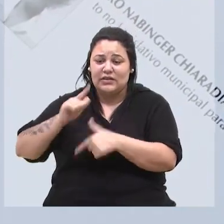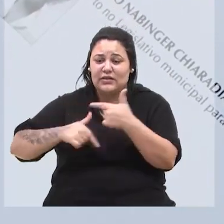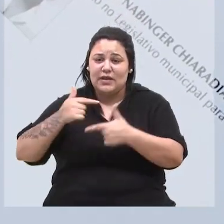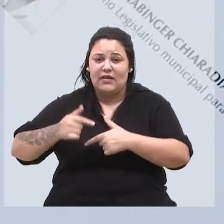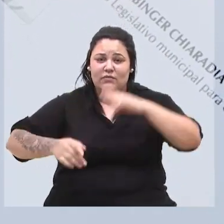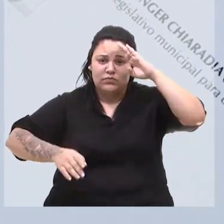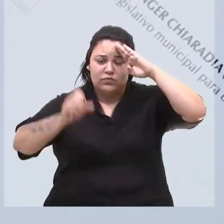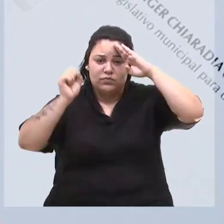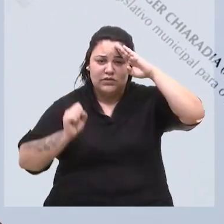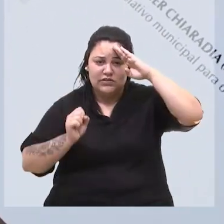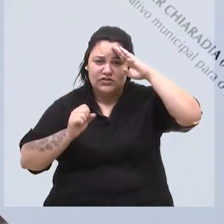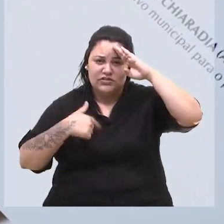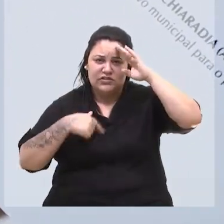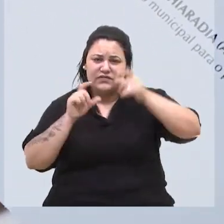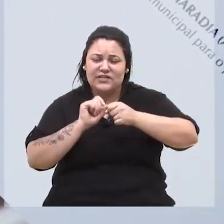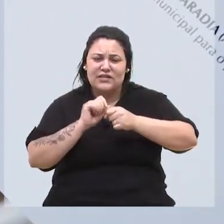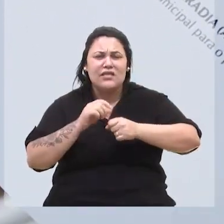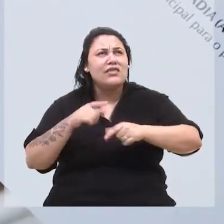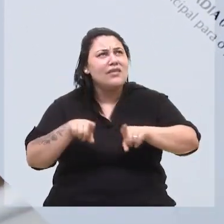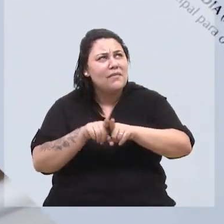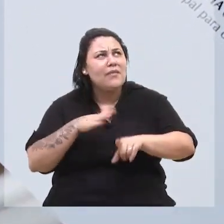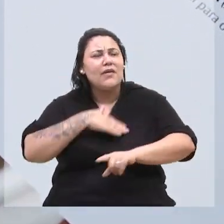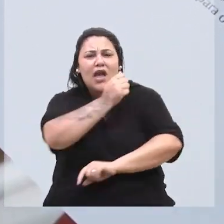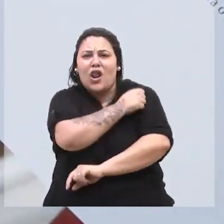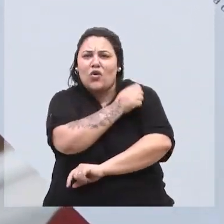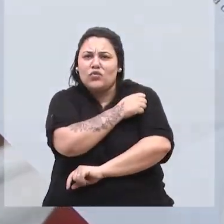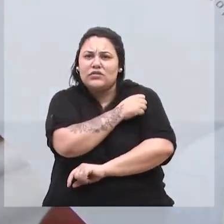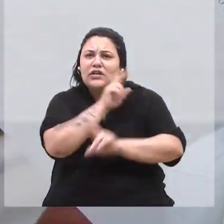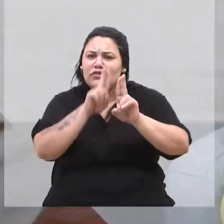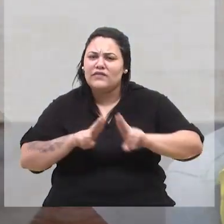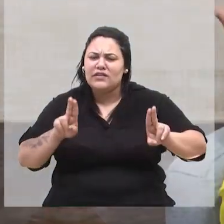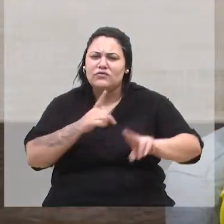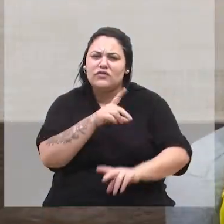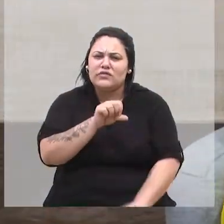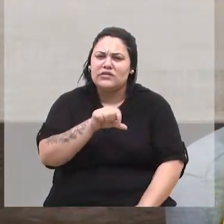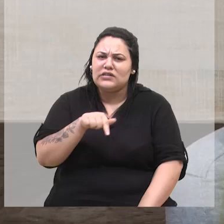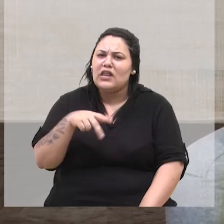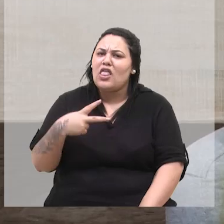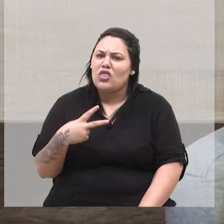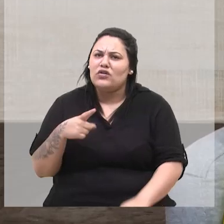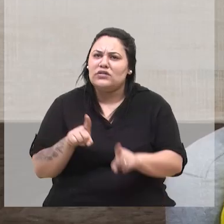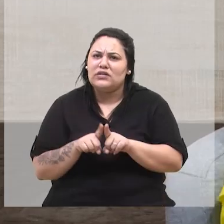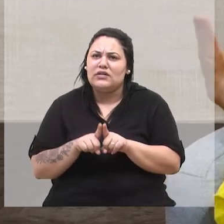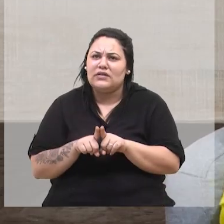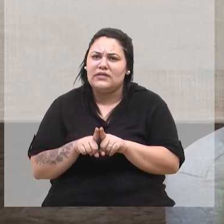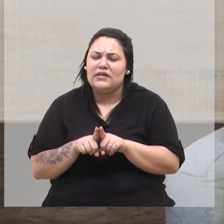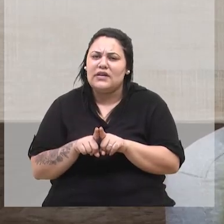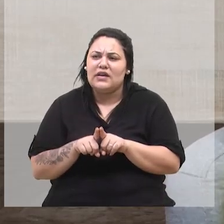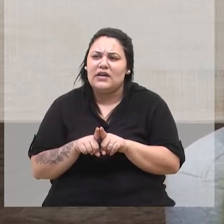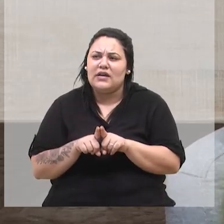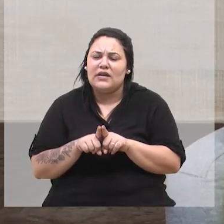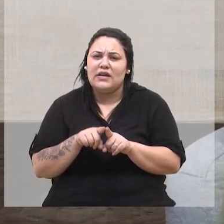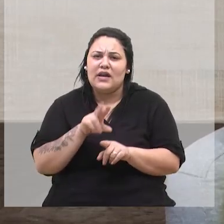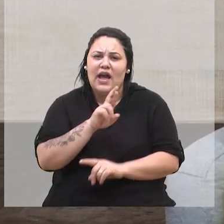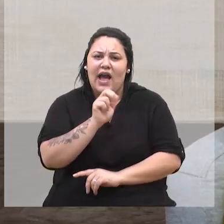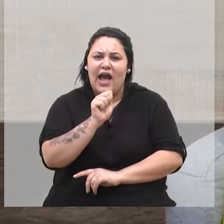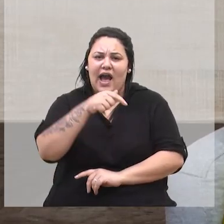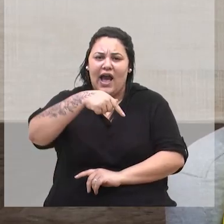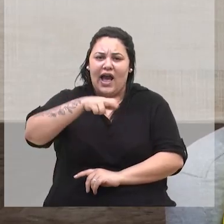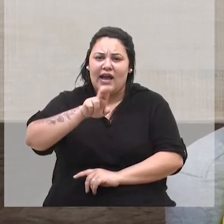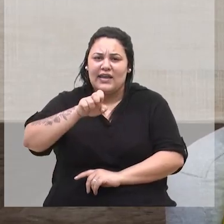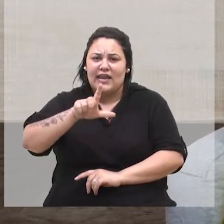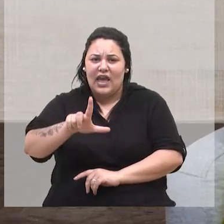e eu trabalhava no Imigrante, fazíamos muito... Mas ela também foi minha aluna na universidade em 72, a Iró. a